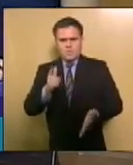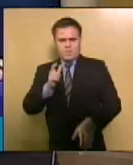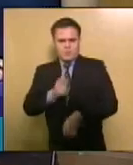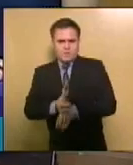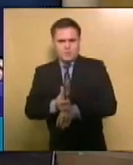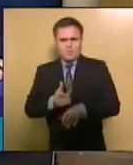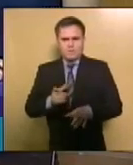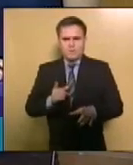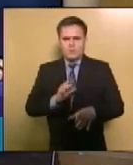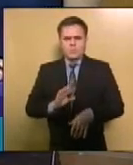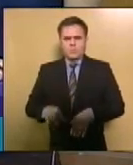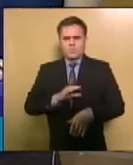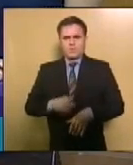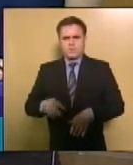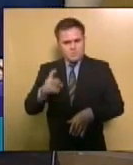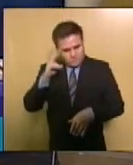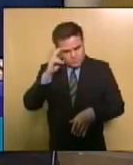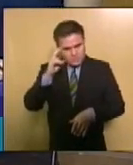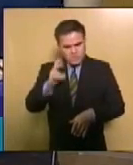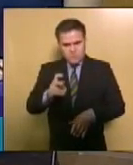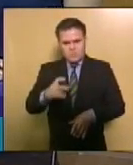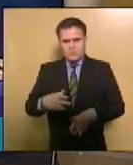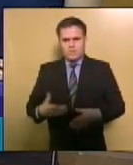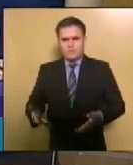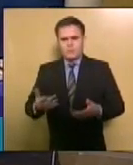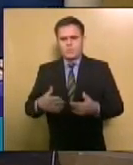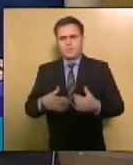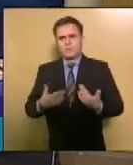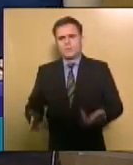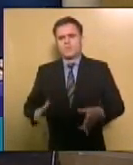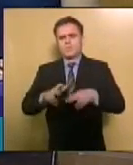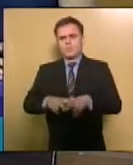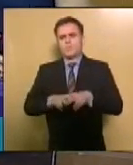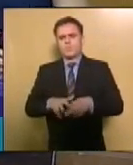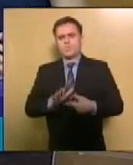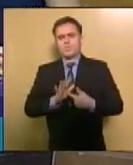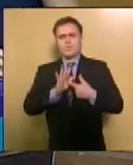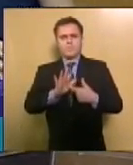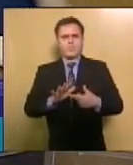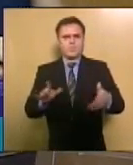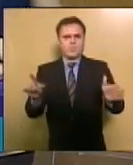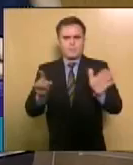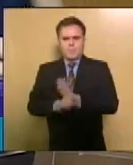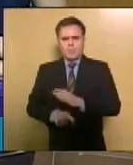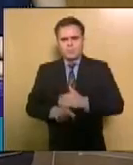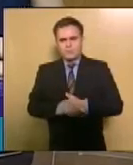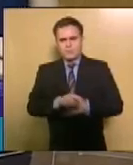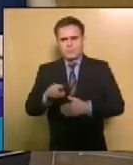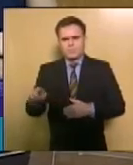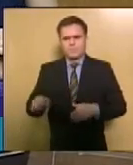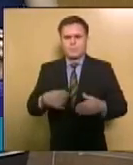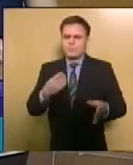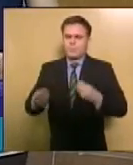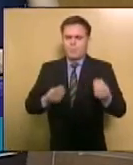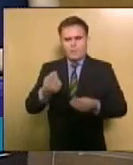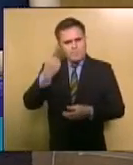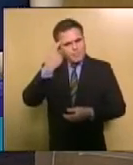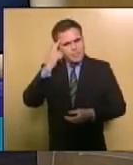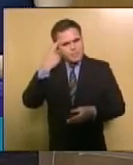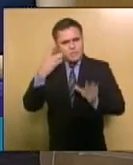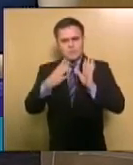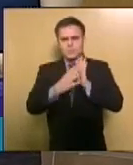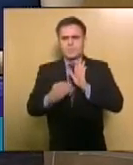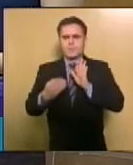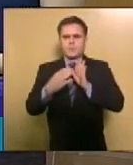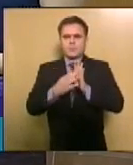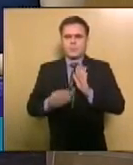do do não na base da Inteligência mas aí eu deixo para vocês uma pergunta aqui é o seguinte como pensar no modelo